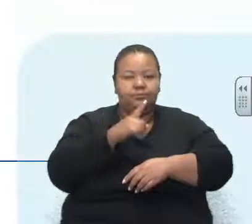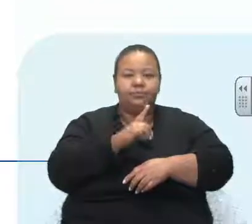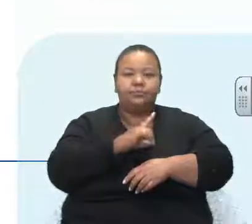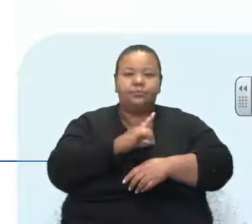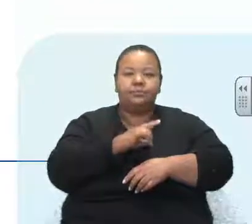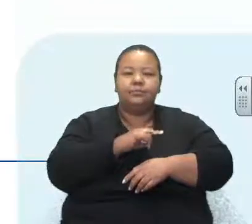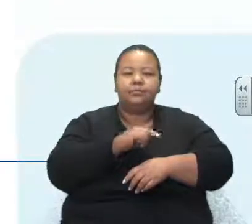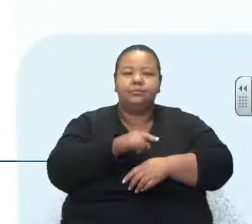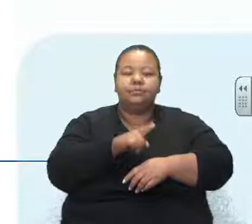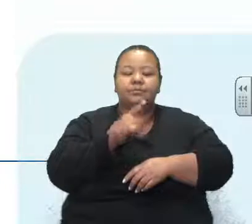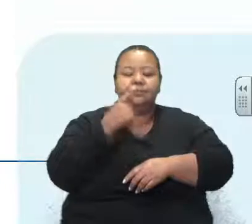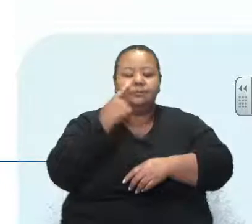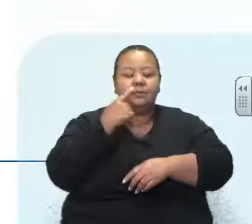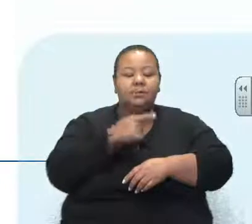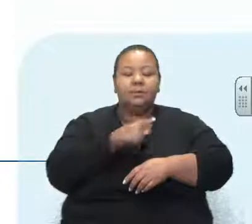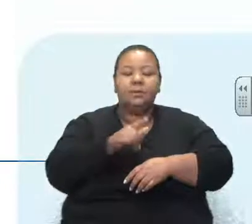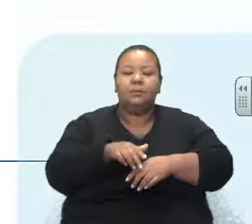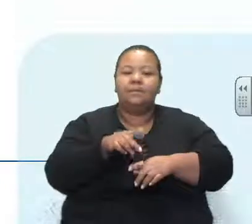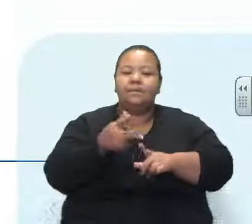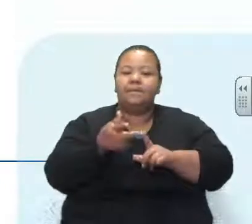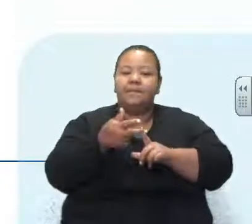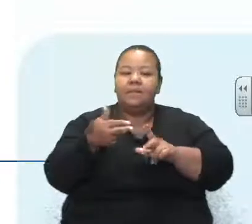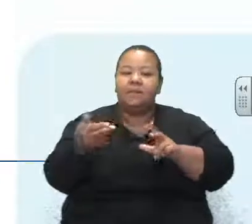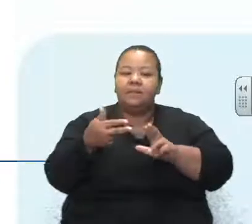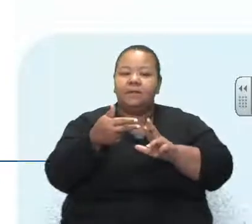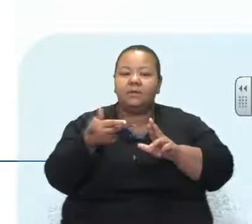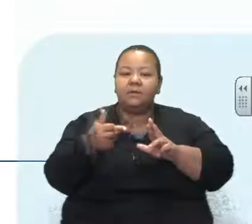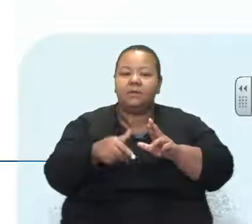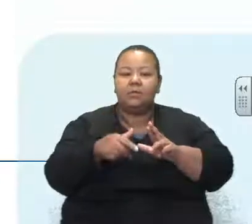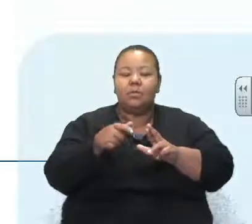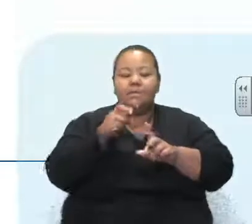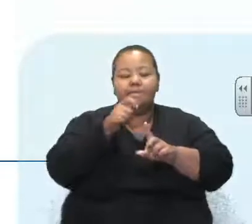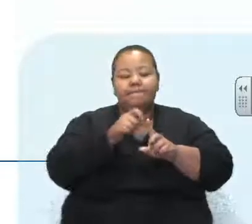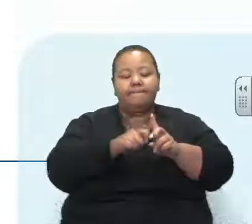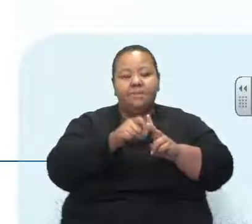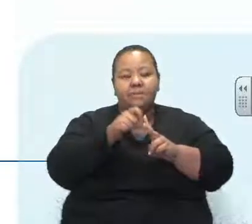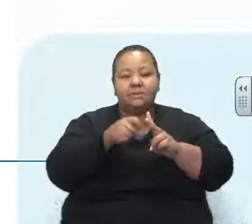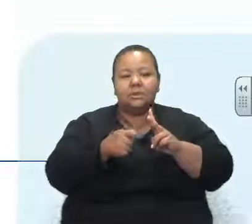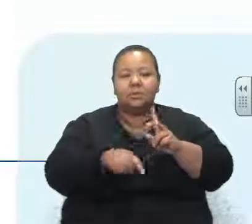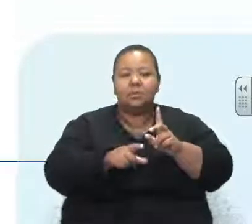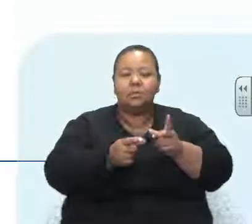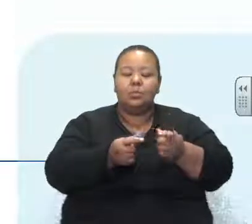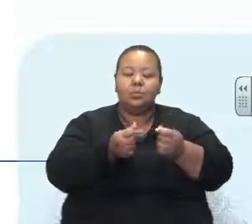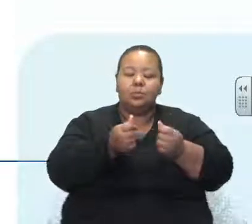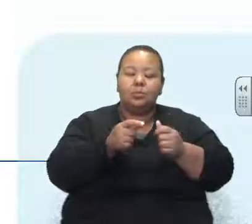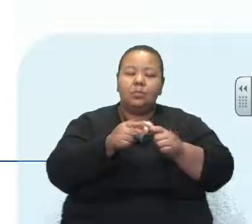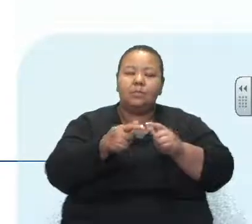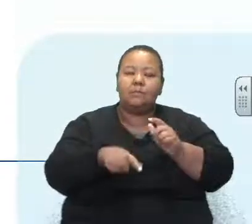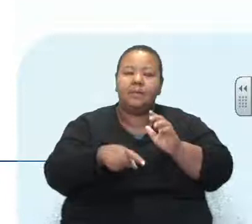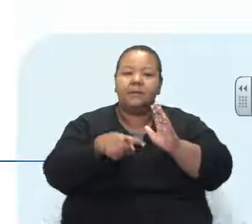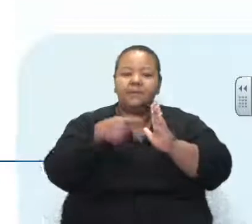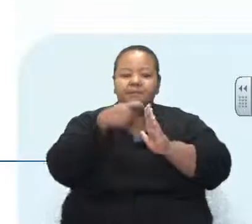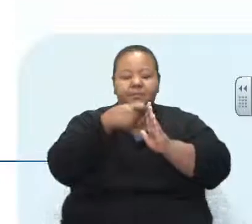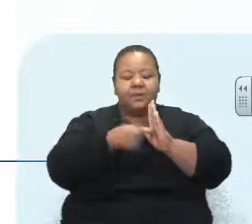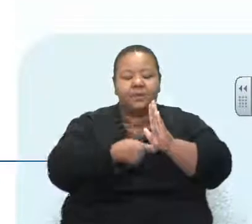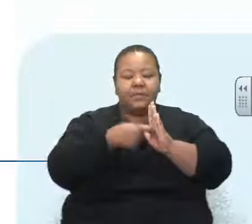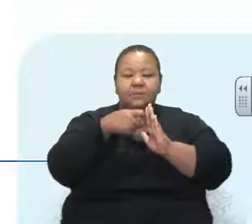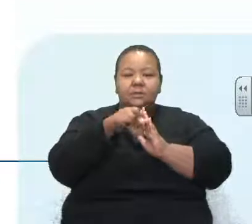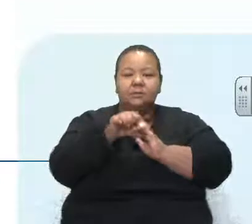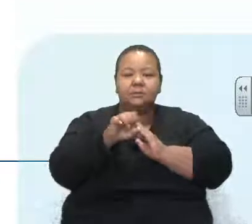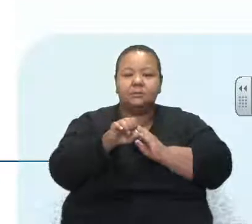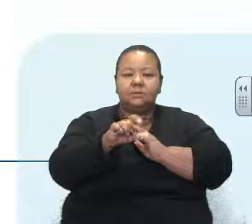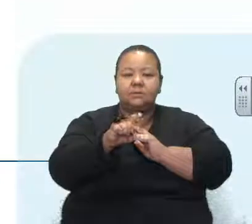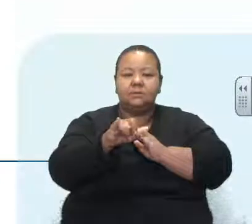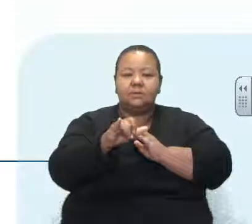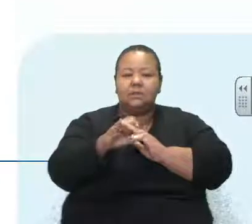INPC, que ele mede a variação mensal dos preços, ou também a taxa Selic, que é a nossa taxa de